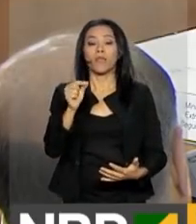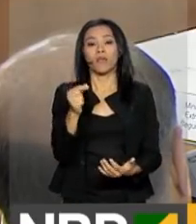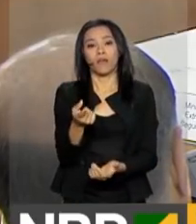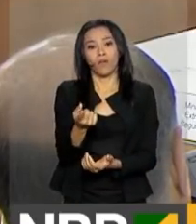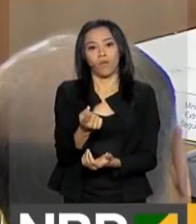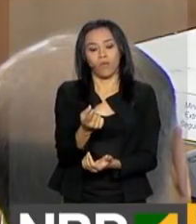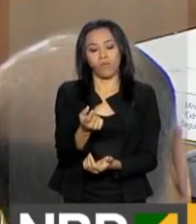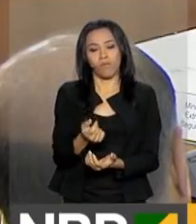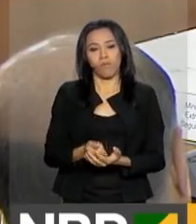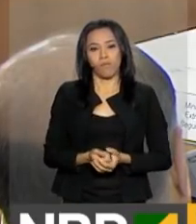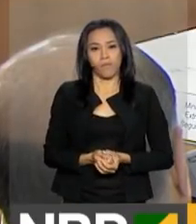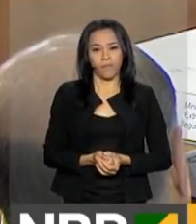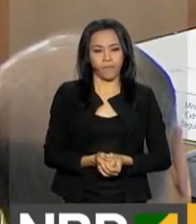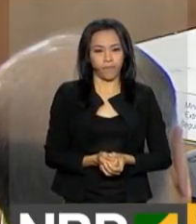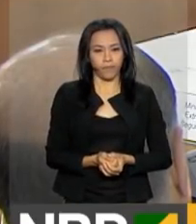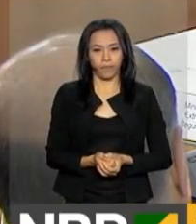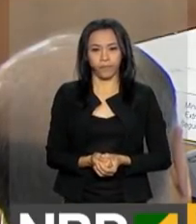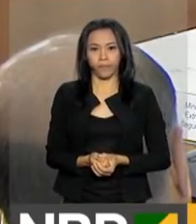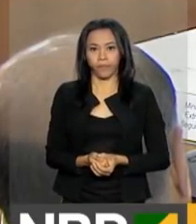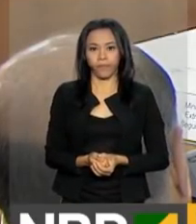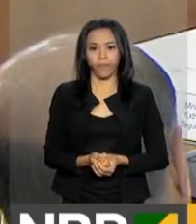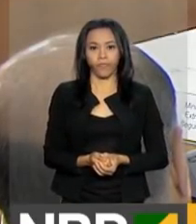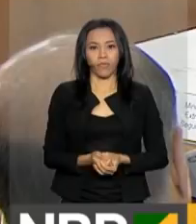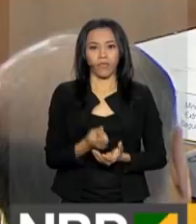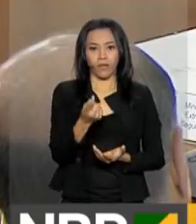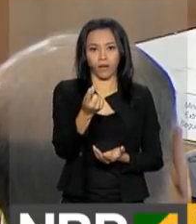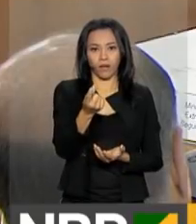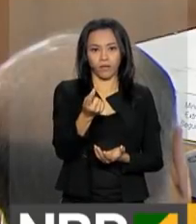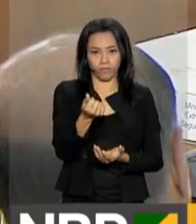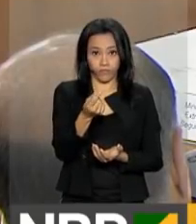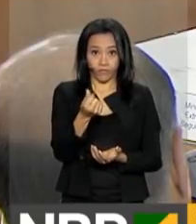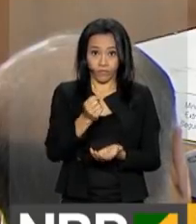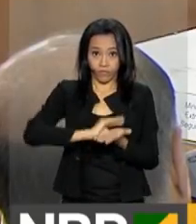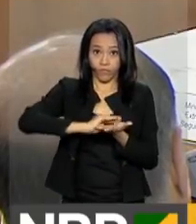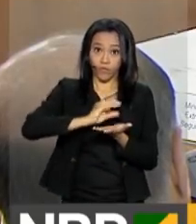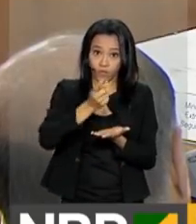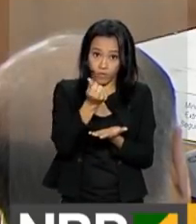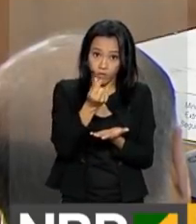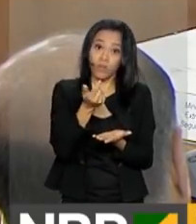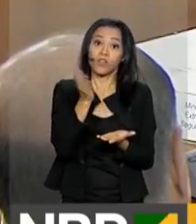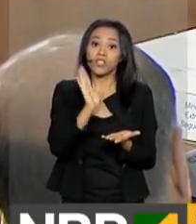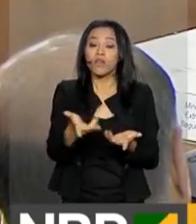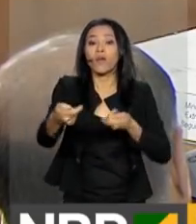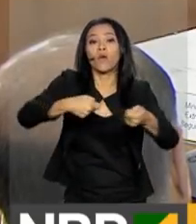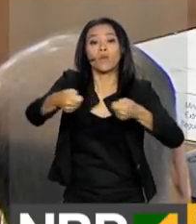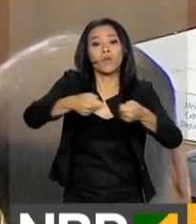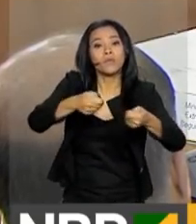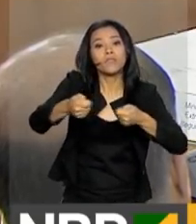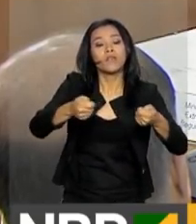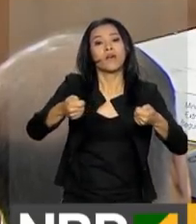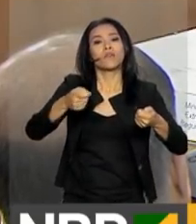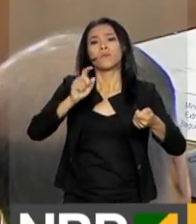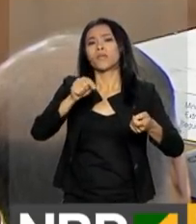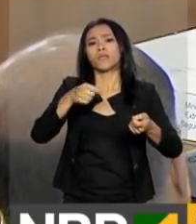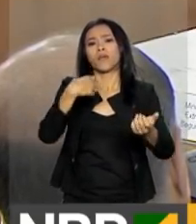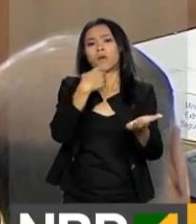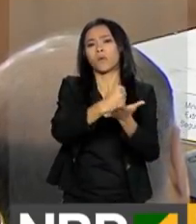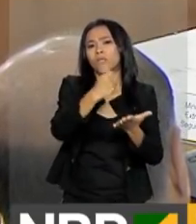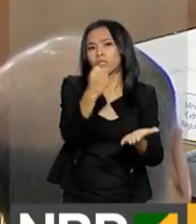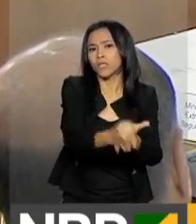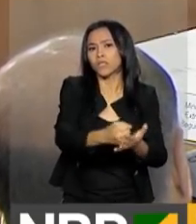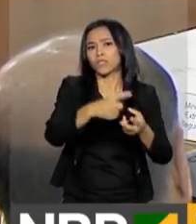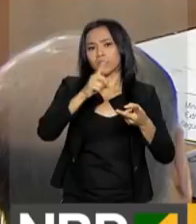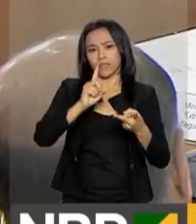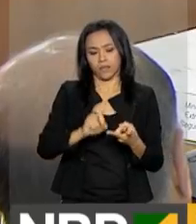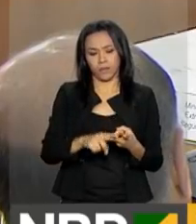que foram foram a economizados em negociação e revisão de contratos e reinvestidos